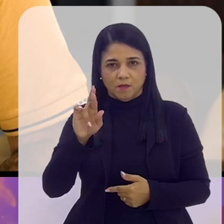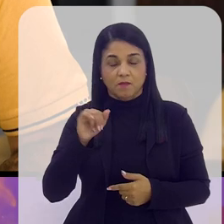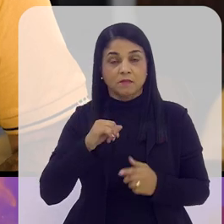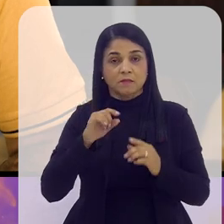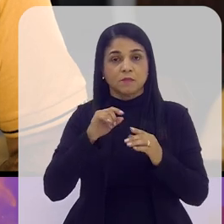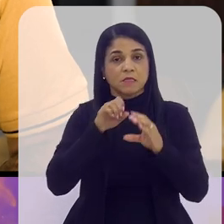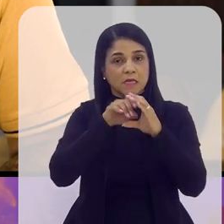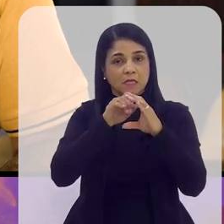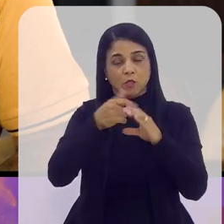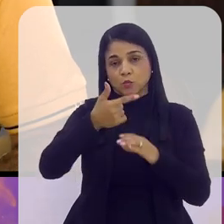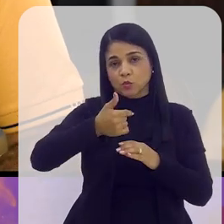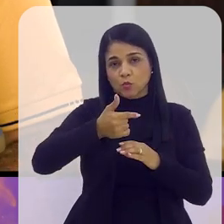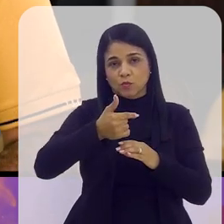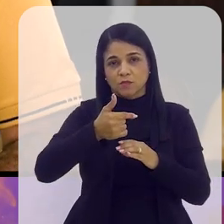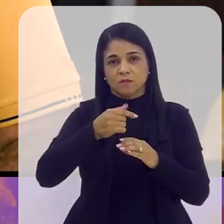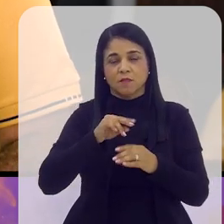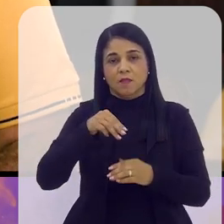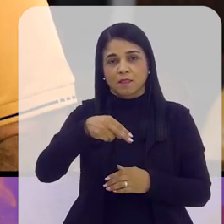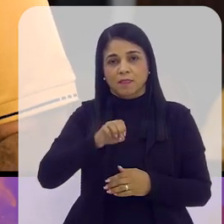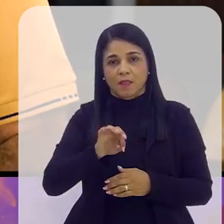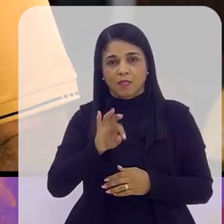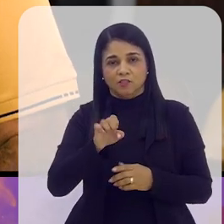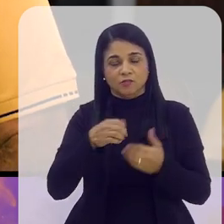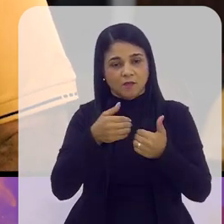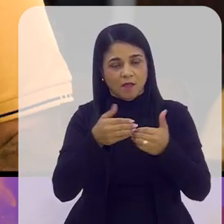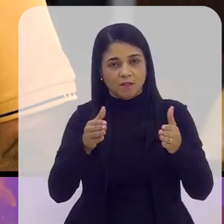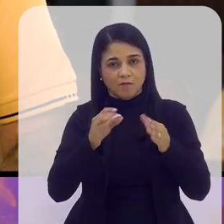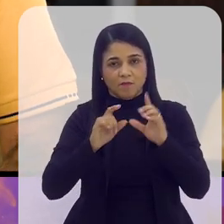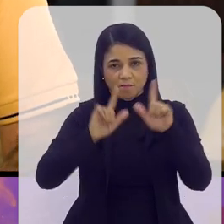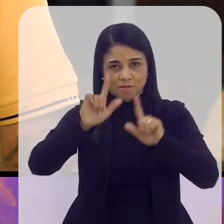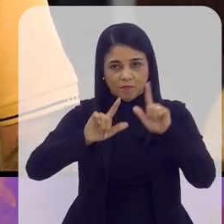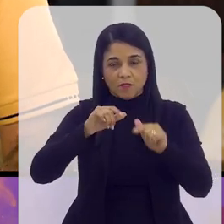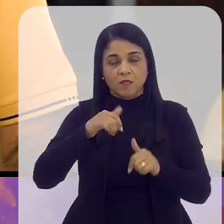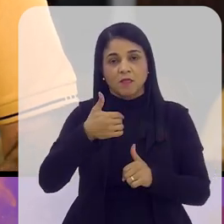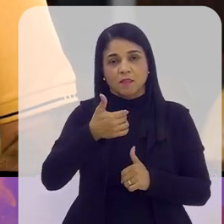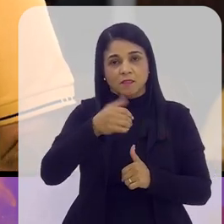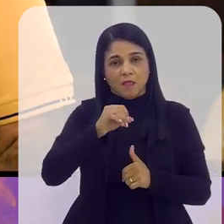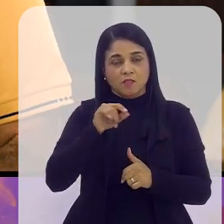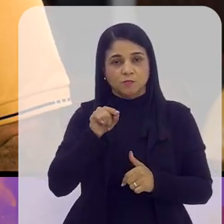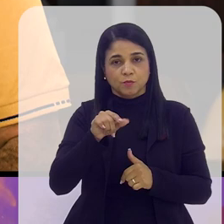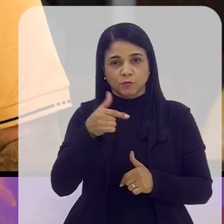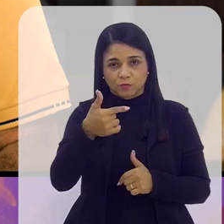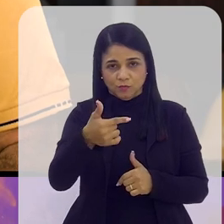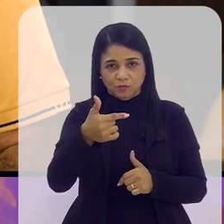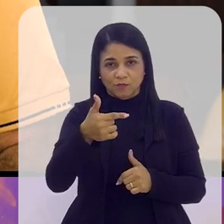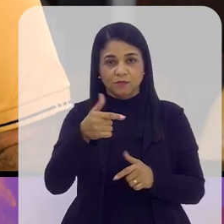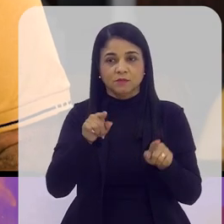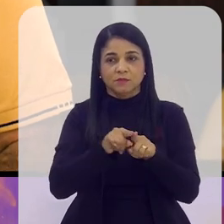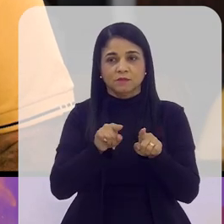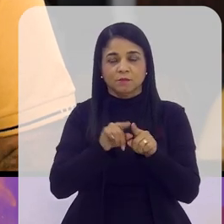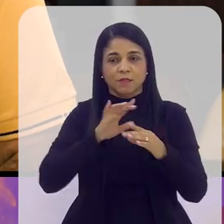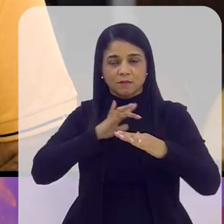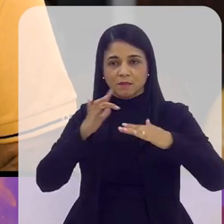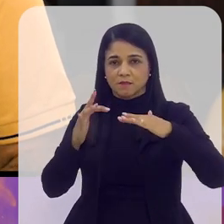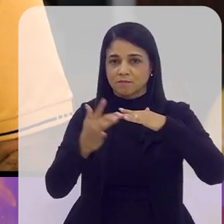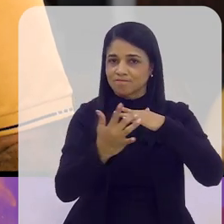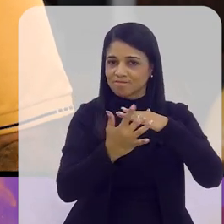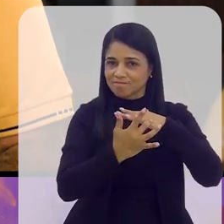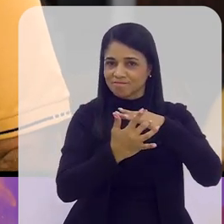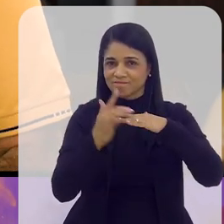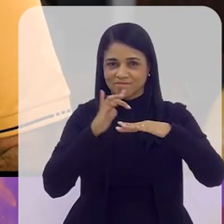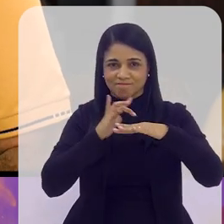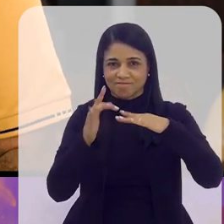www.alerj.rj.gov.br. Também pelo canal 12 da NET. Na TV aberta, o canal 10.2. E também